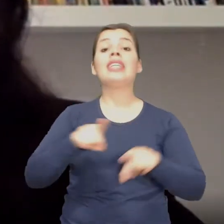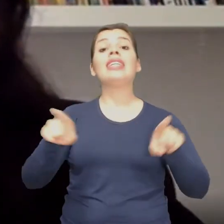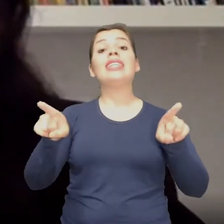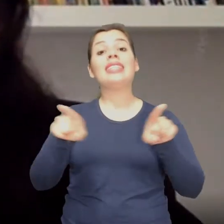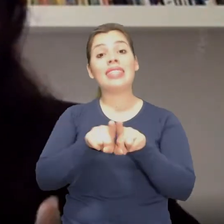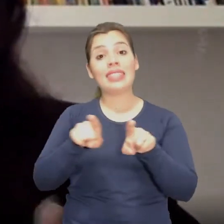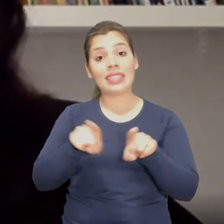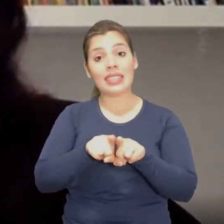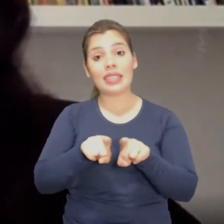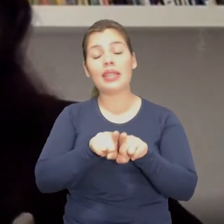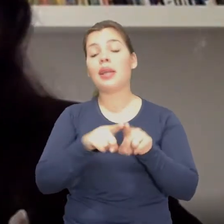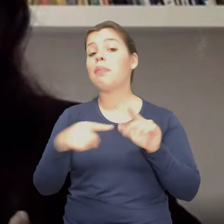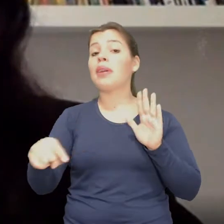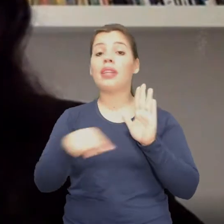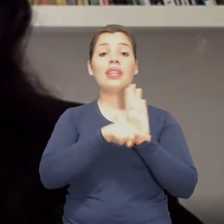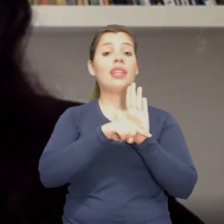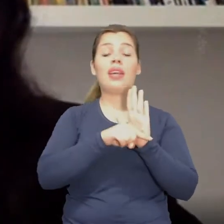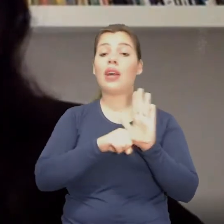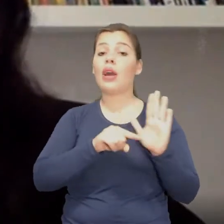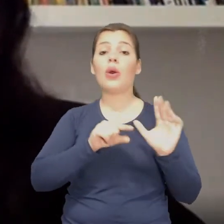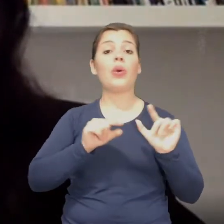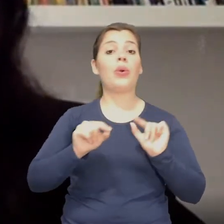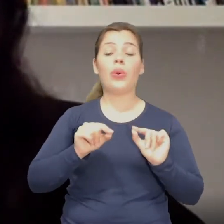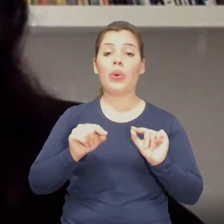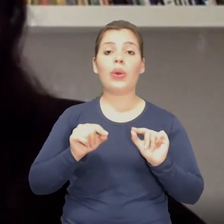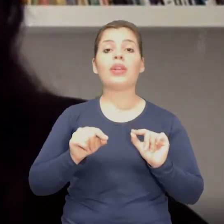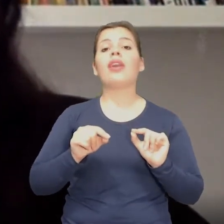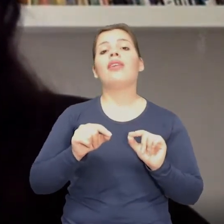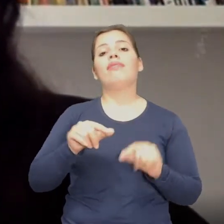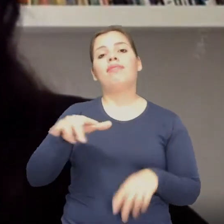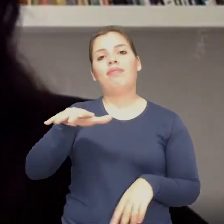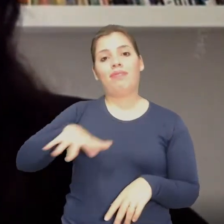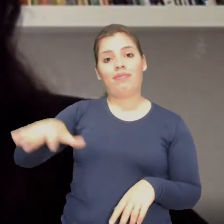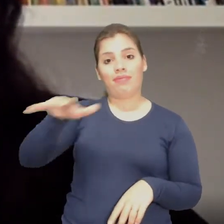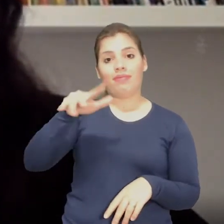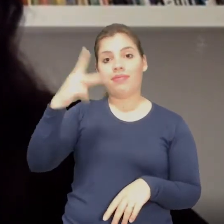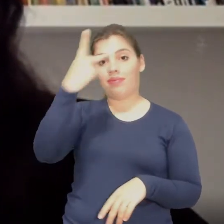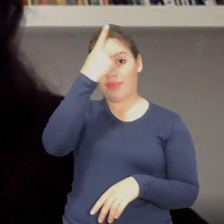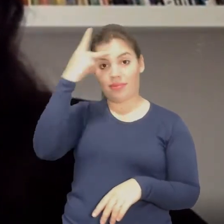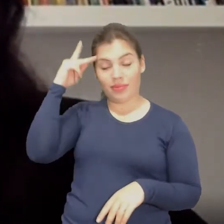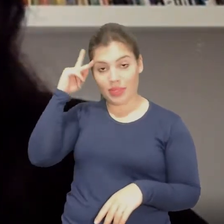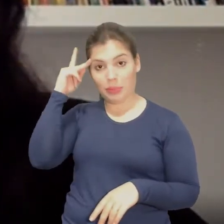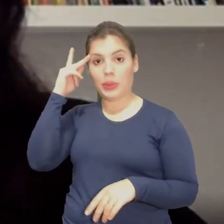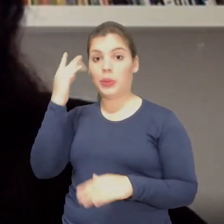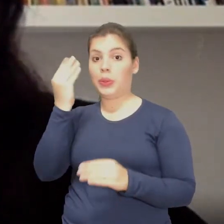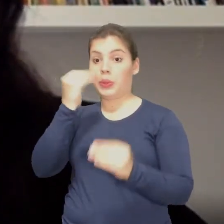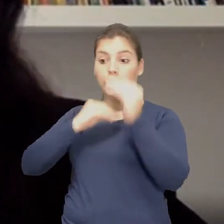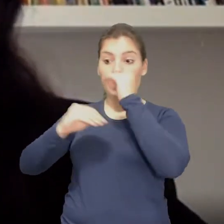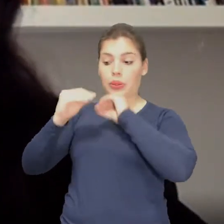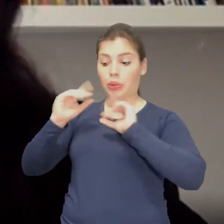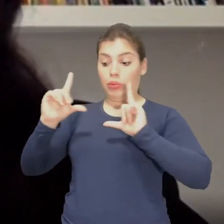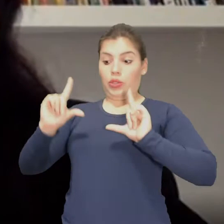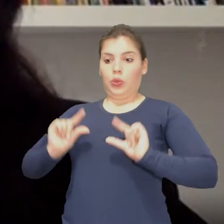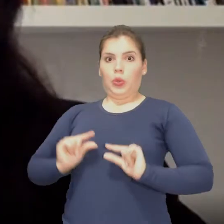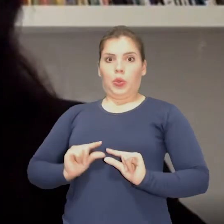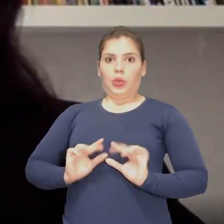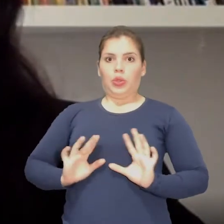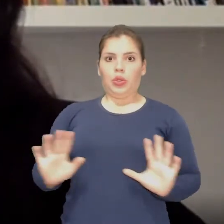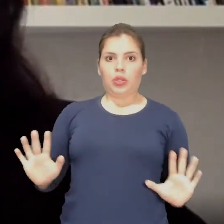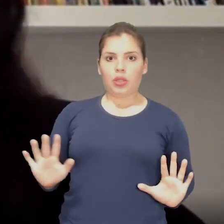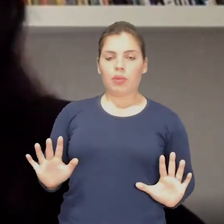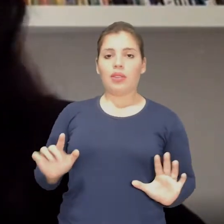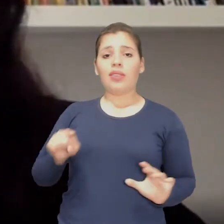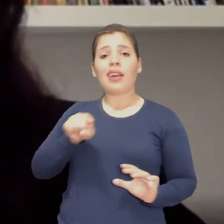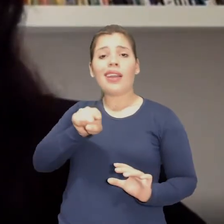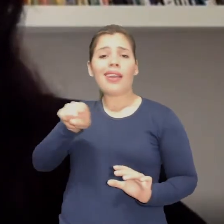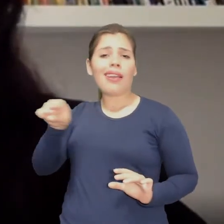efeito negativo que vai além da questão metabólica e do peso, que é o quanto as pessoas que fazem dieta passam a ficar com um repertório